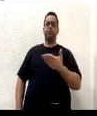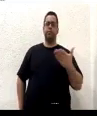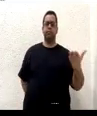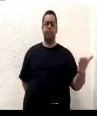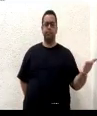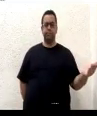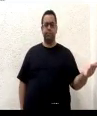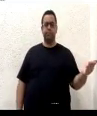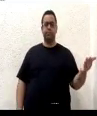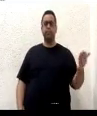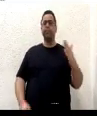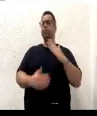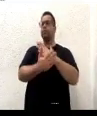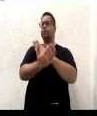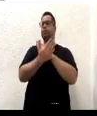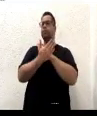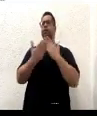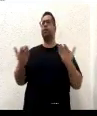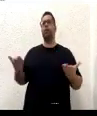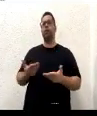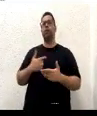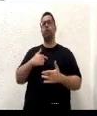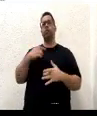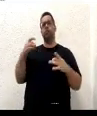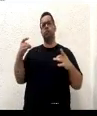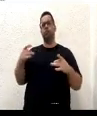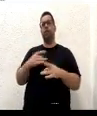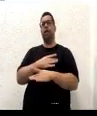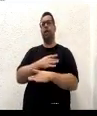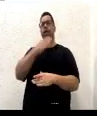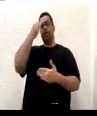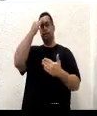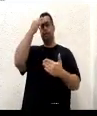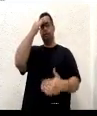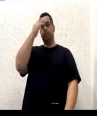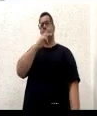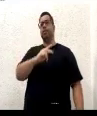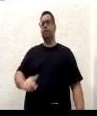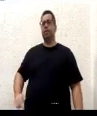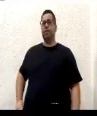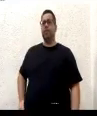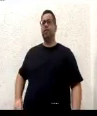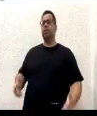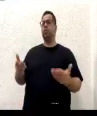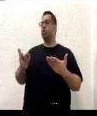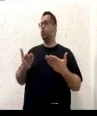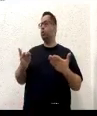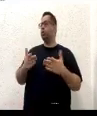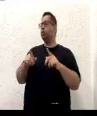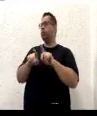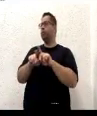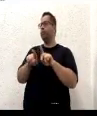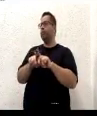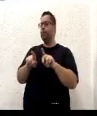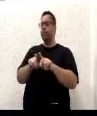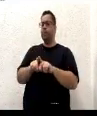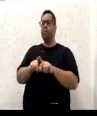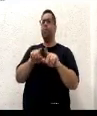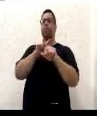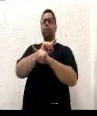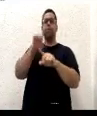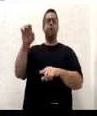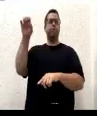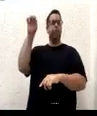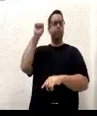E estou encerrando aqui minha fala. Agradeço à presidência, a todos que nos ouviram pela Rádio Vera Cruz, pelas